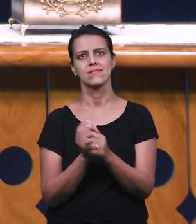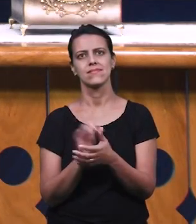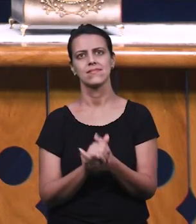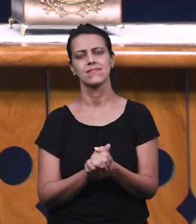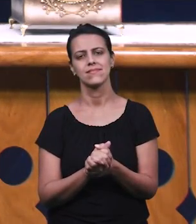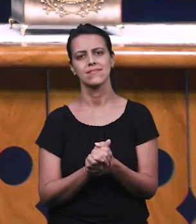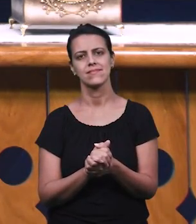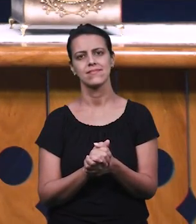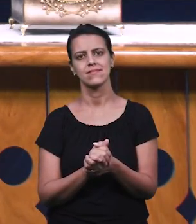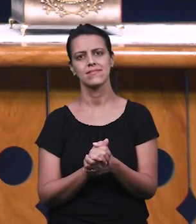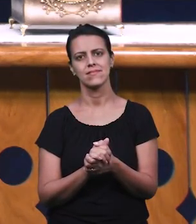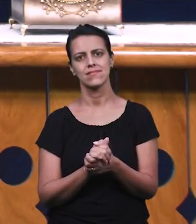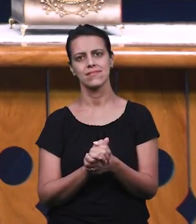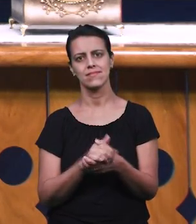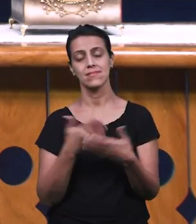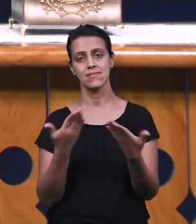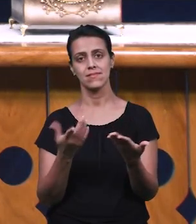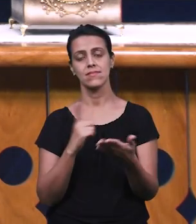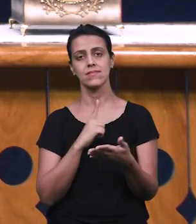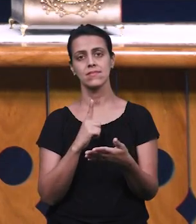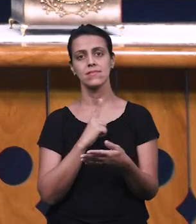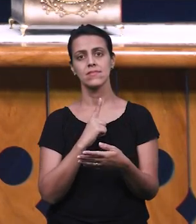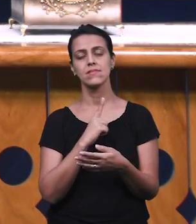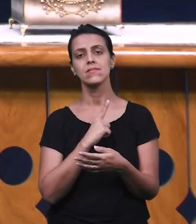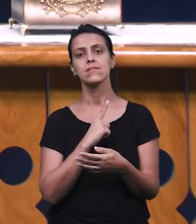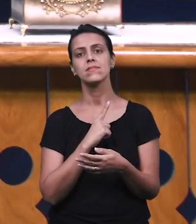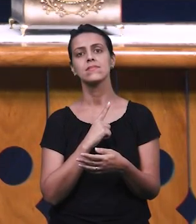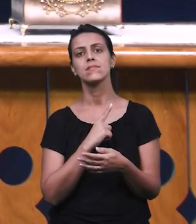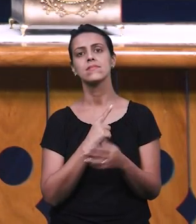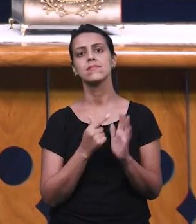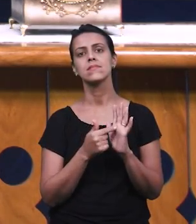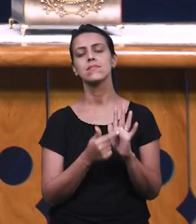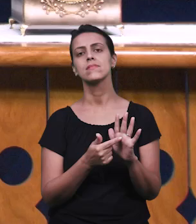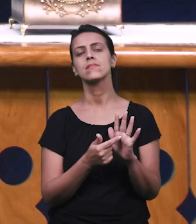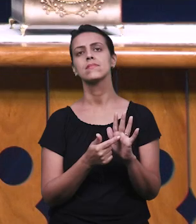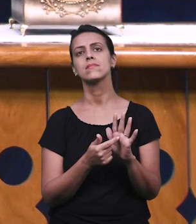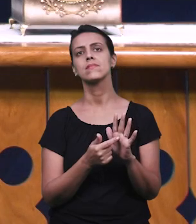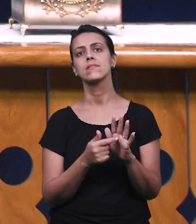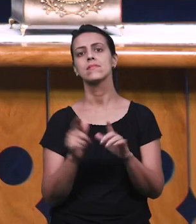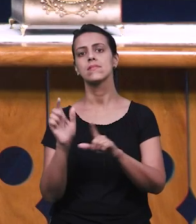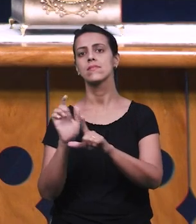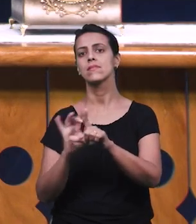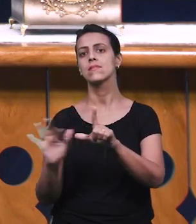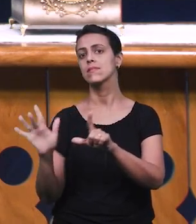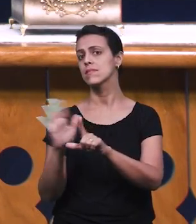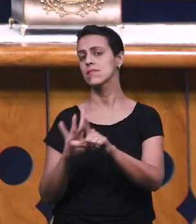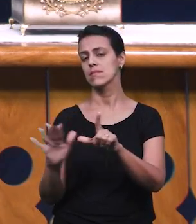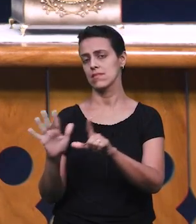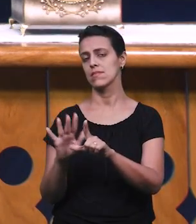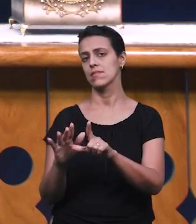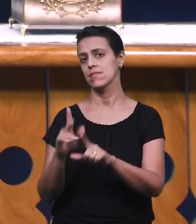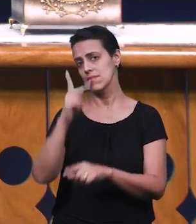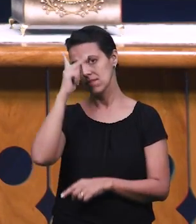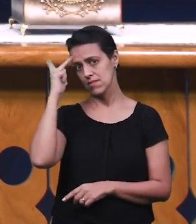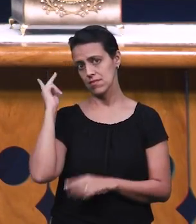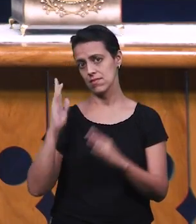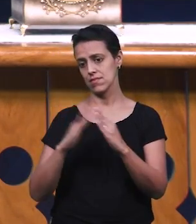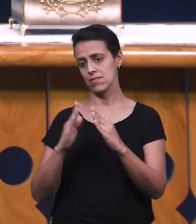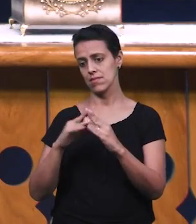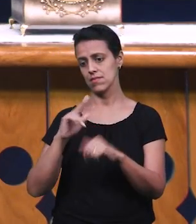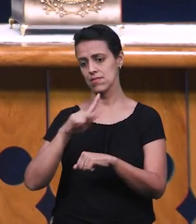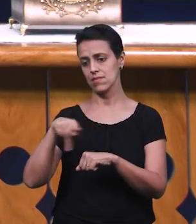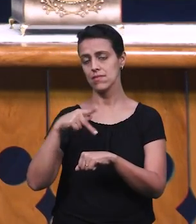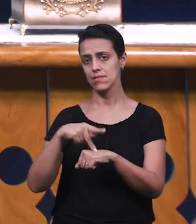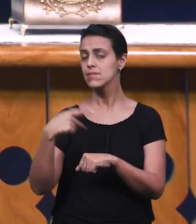Amém. Bom, tem aí na tela os QR Codes. Esse primeiro QR Code é justamente para quem mora no